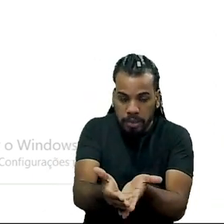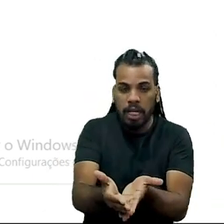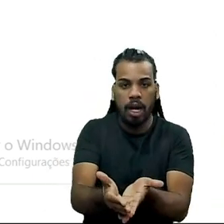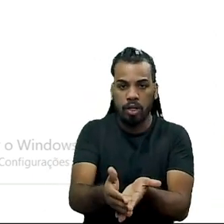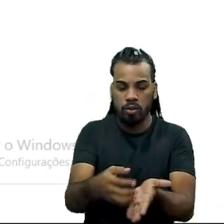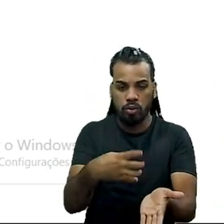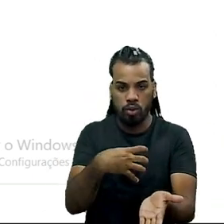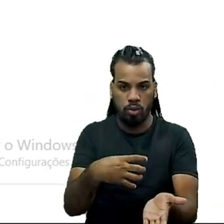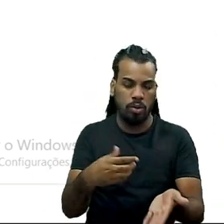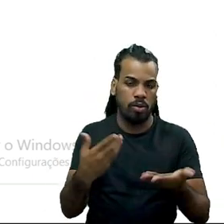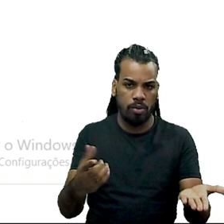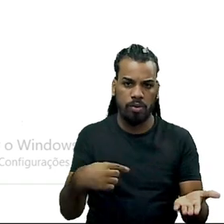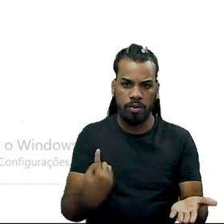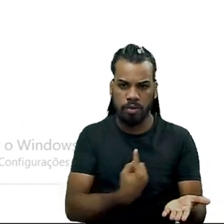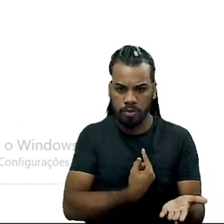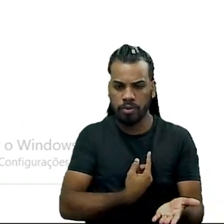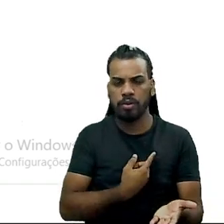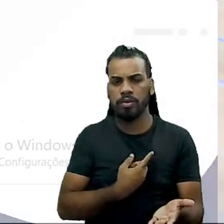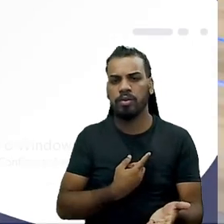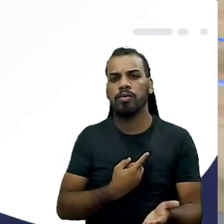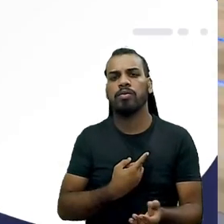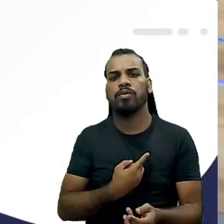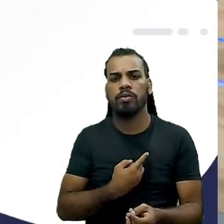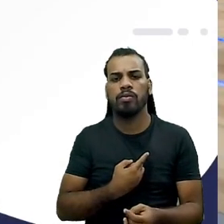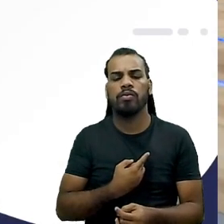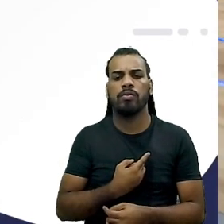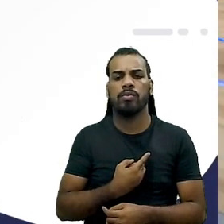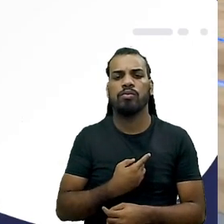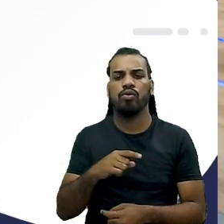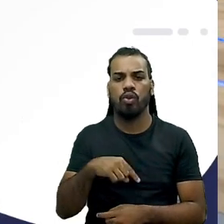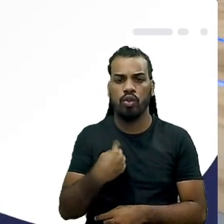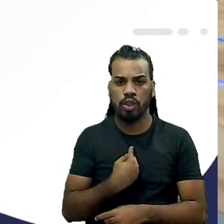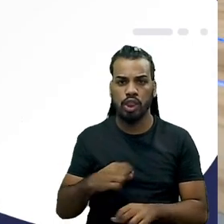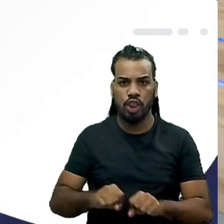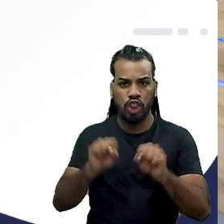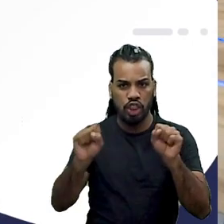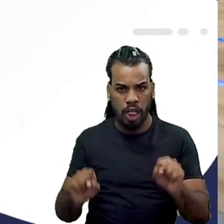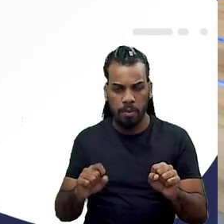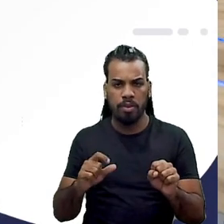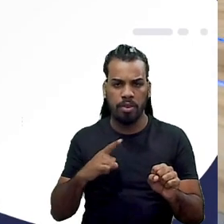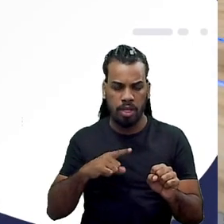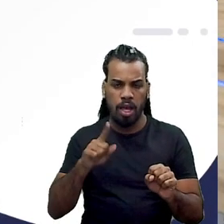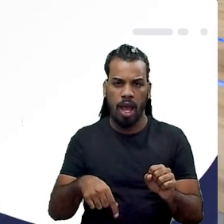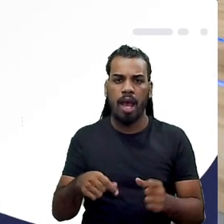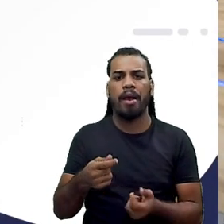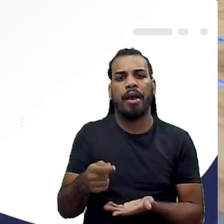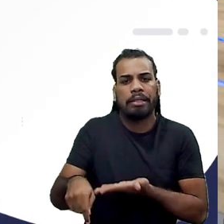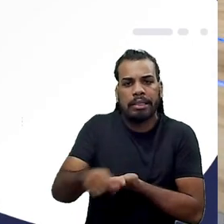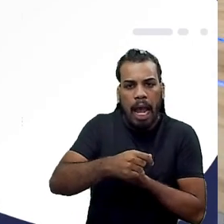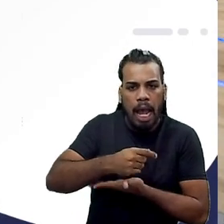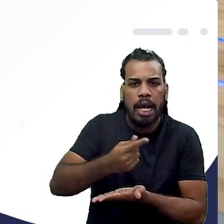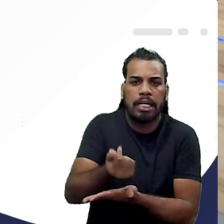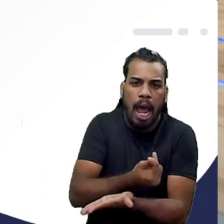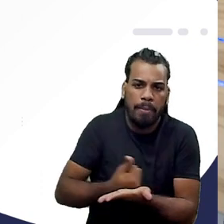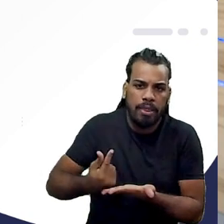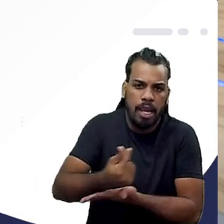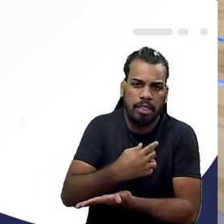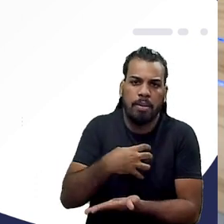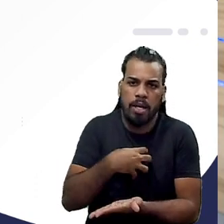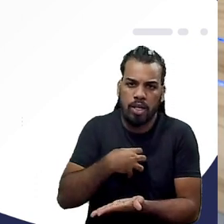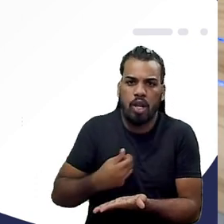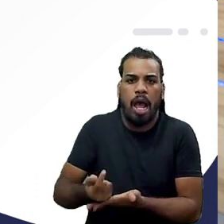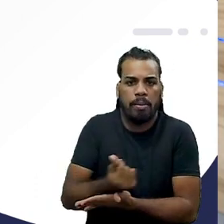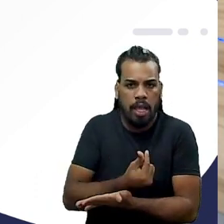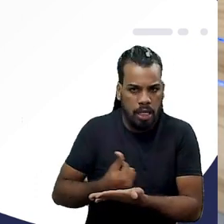modelo de negócio que a gente existe, no nosso sistema que é o modelo capitalista. A gente sabe que o modelo de